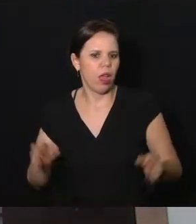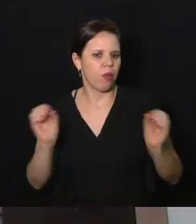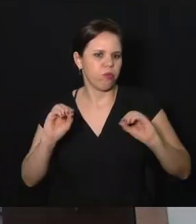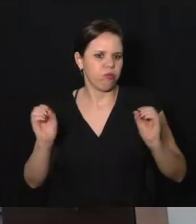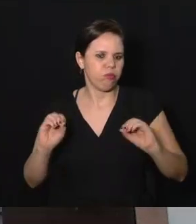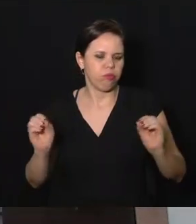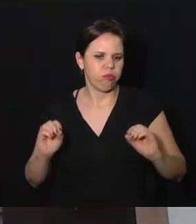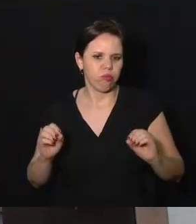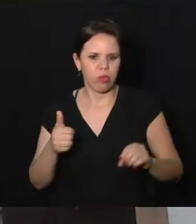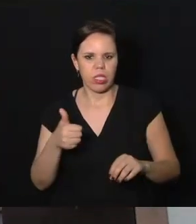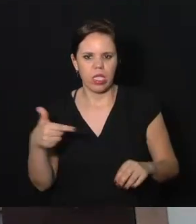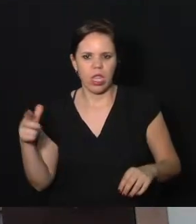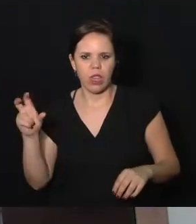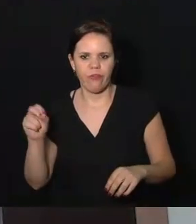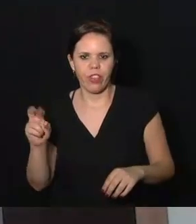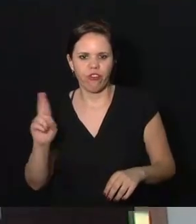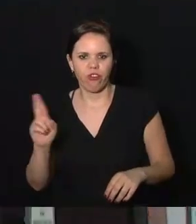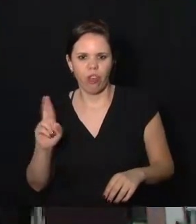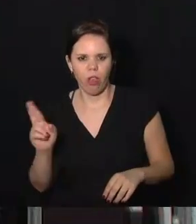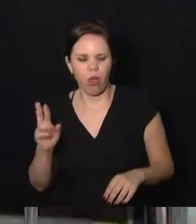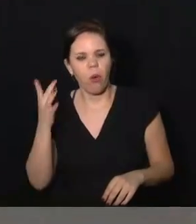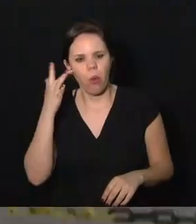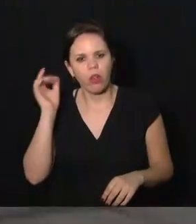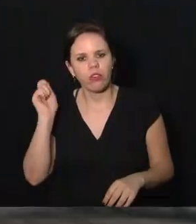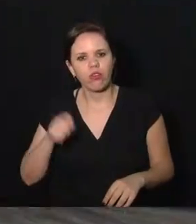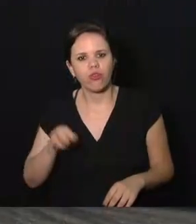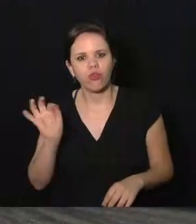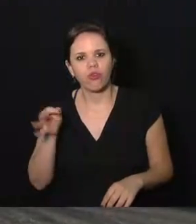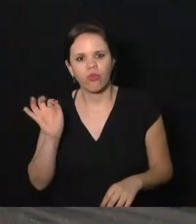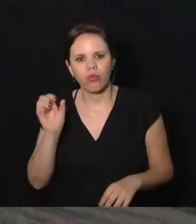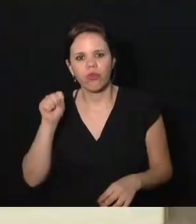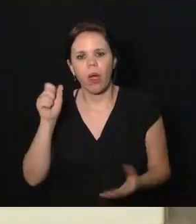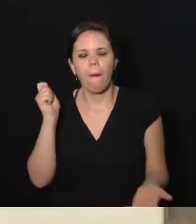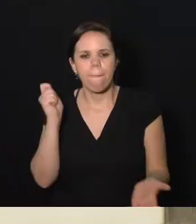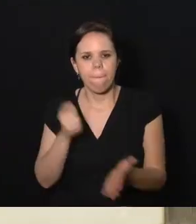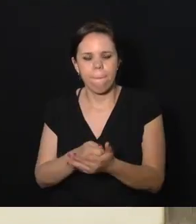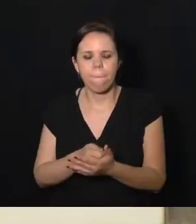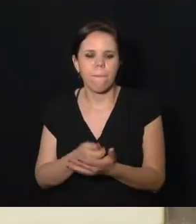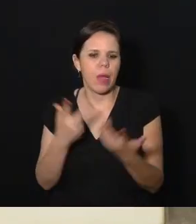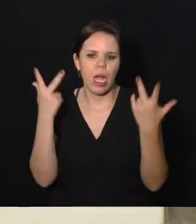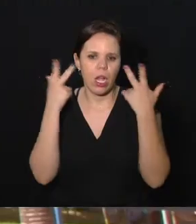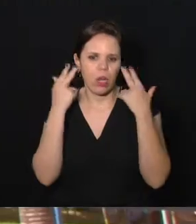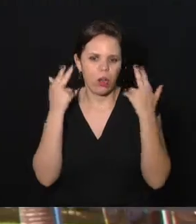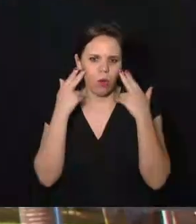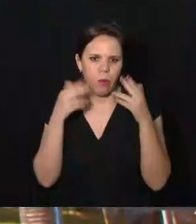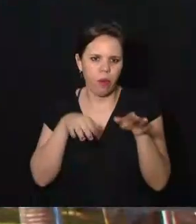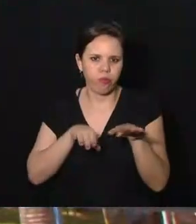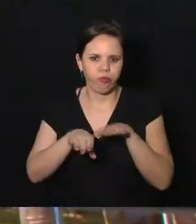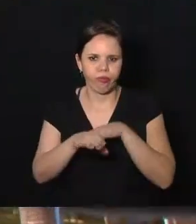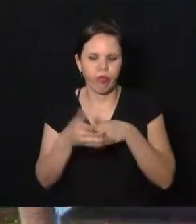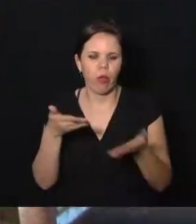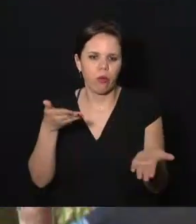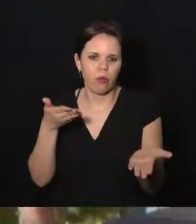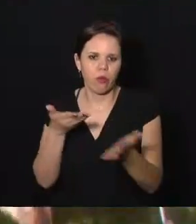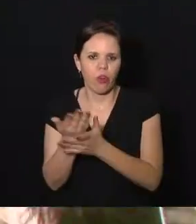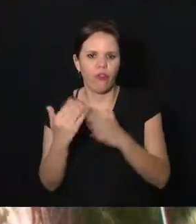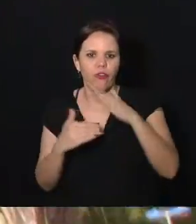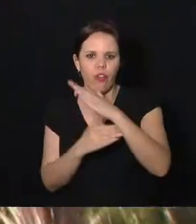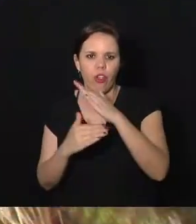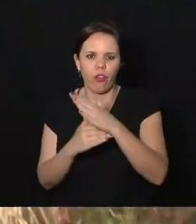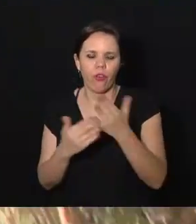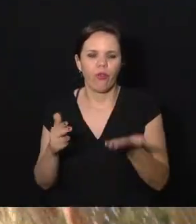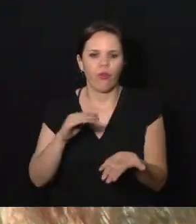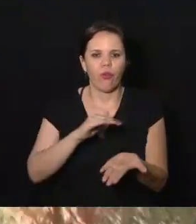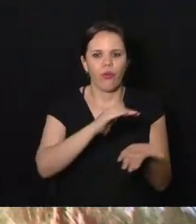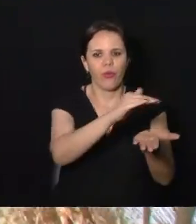de R$120, eu acho que é justo ele pagar a taxa de estacionamento. Aprovado na Câmara, o projeto